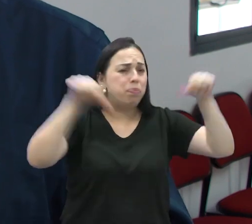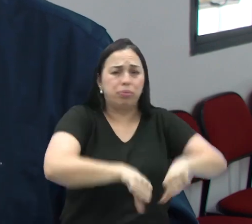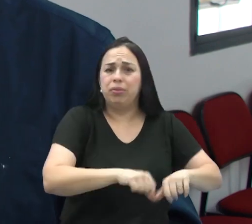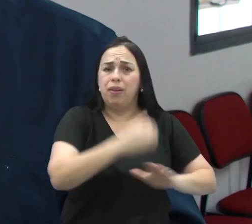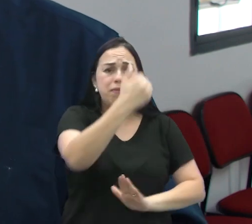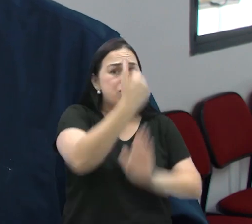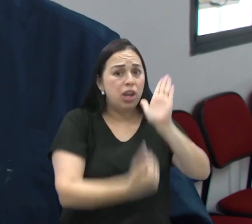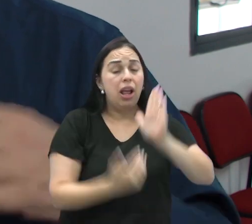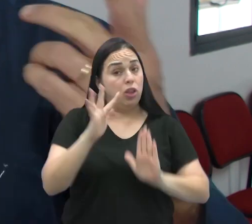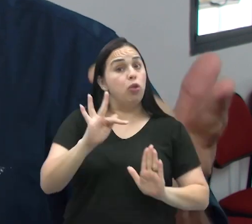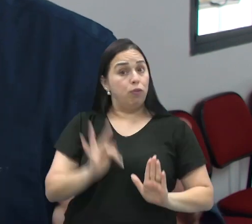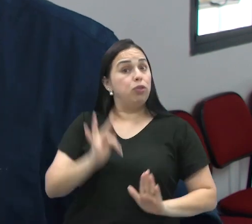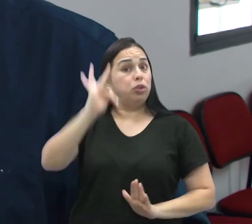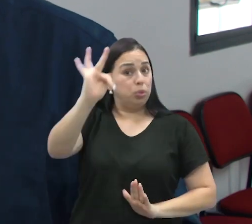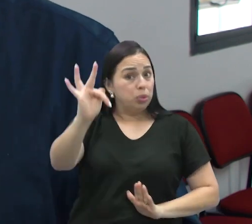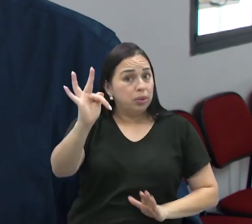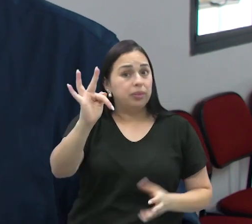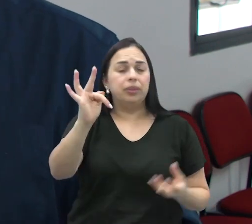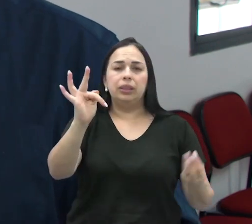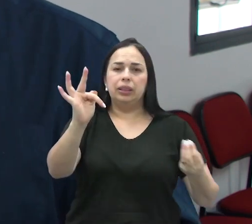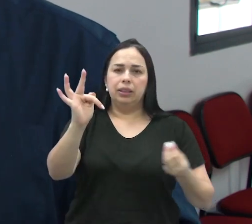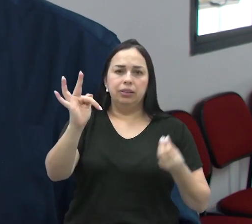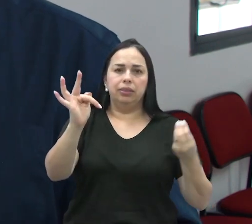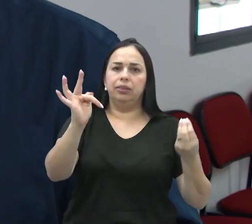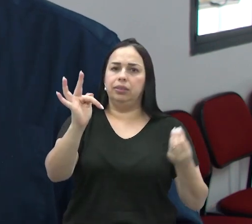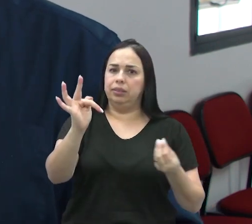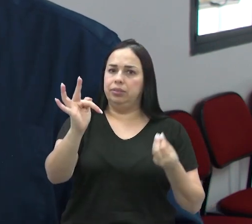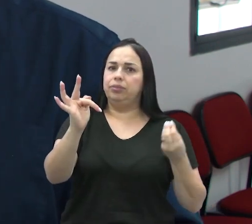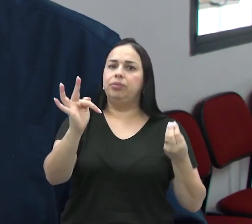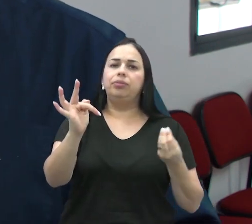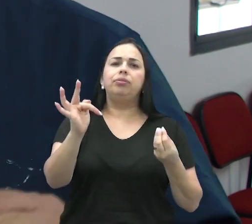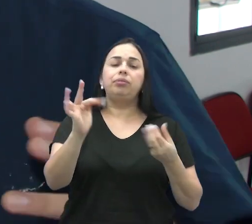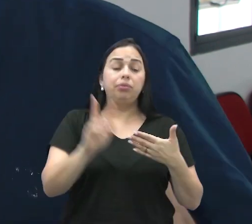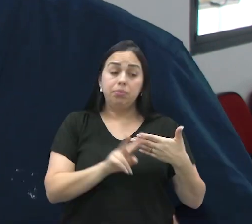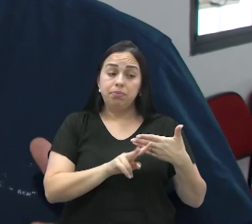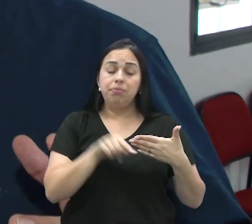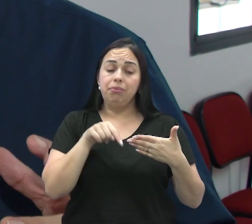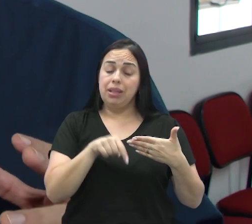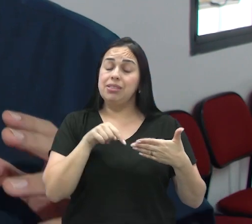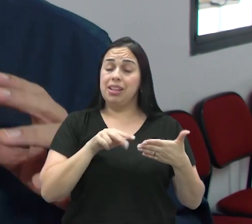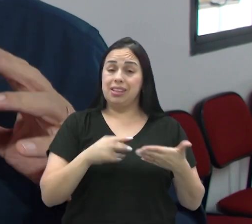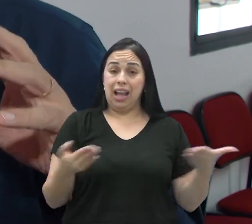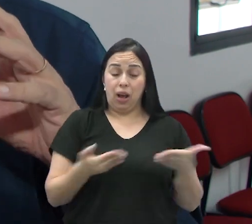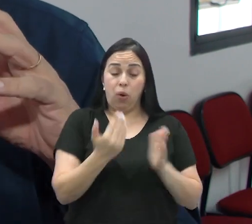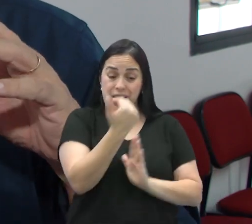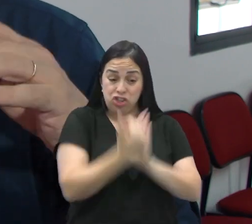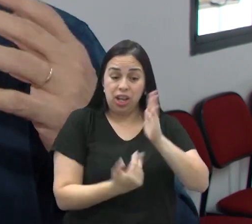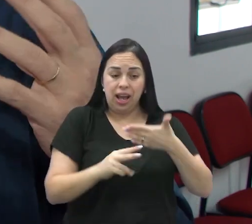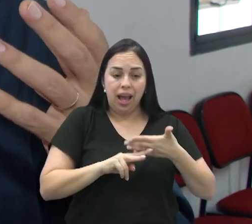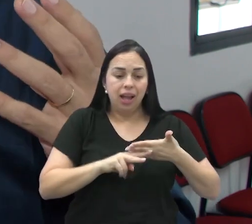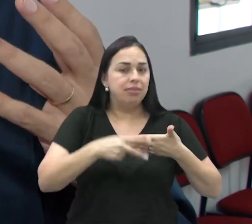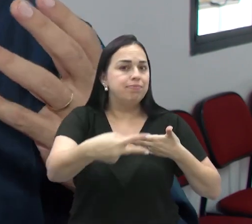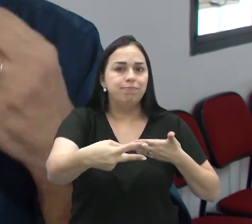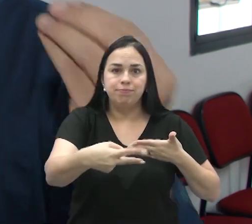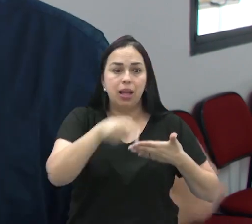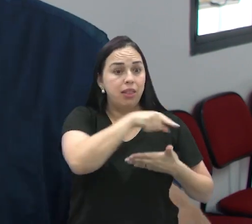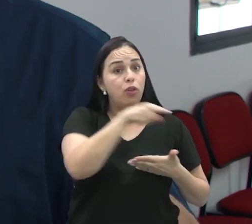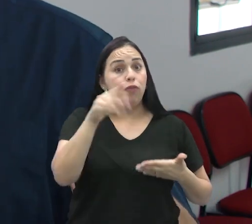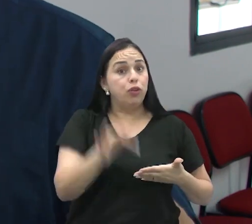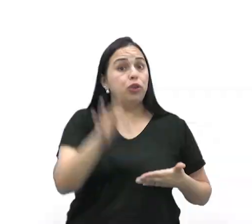é brutal. A longo prazo, é uma consequência progressiva